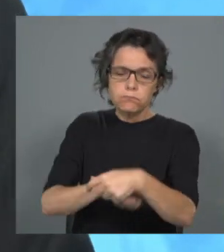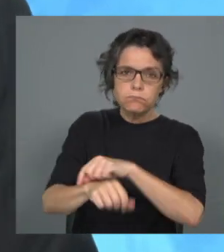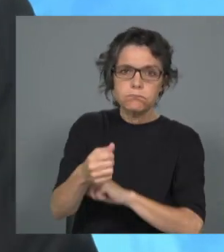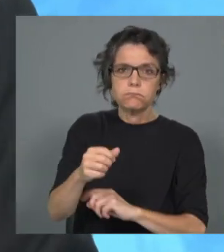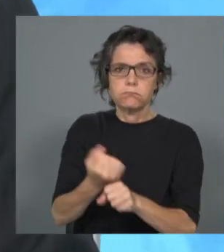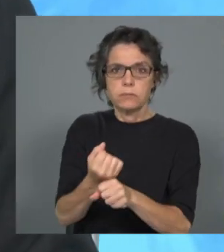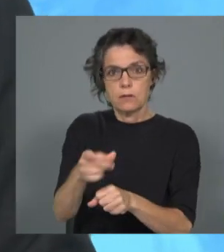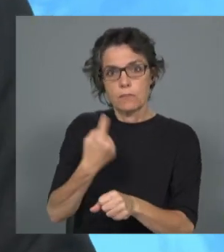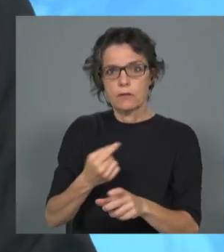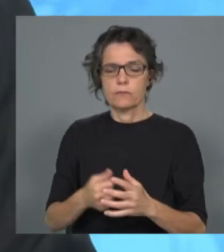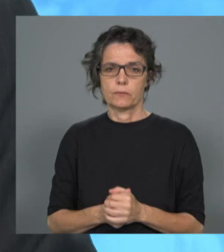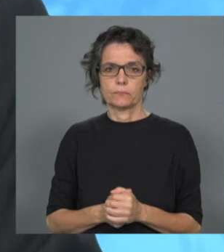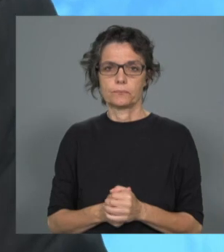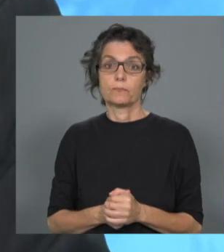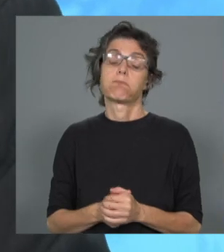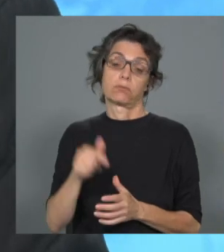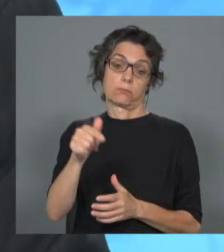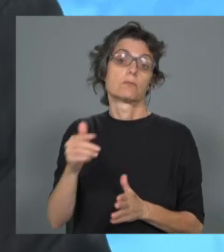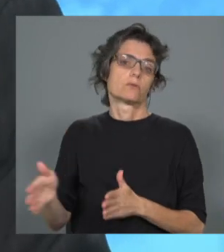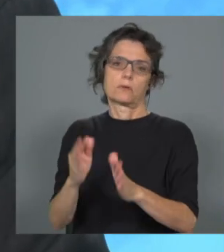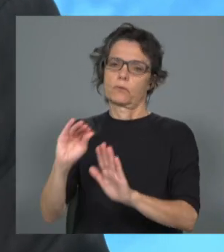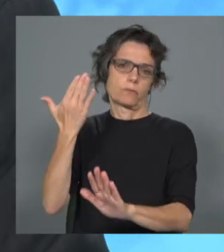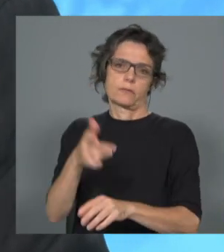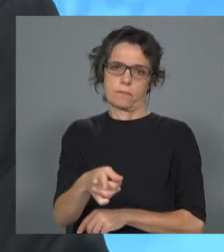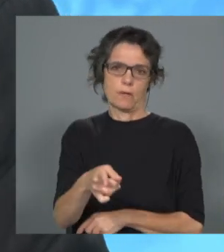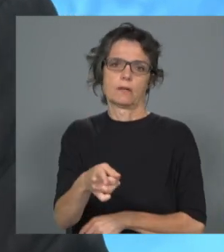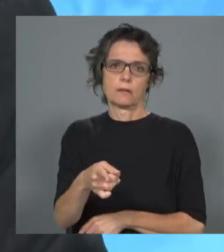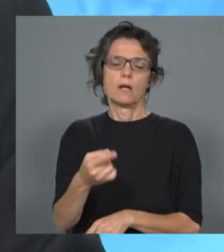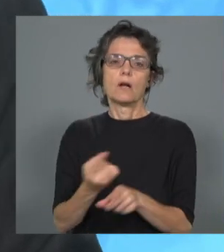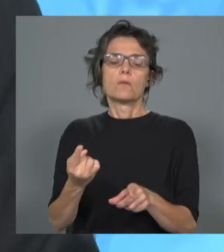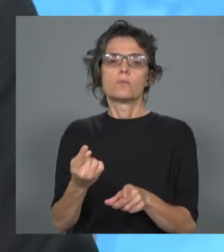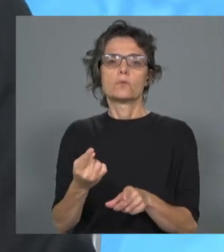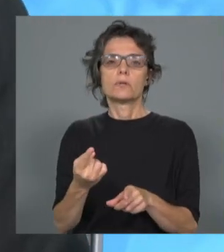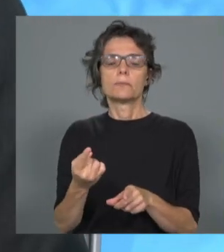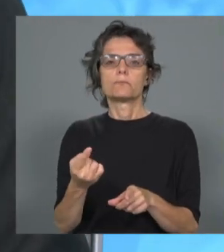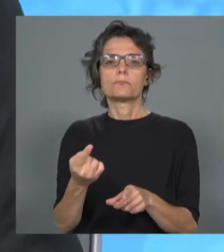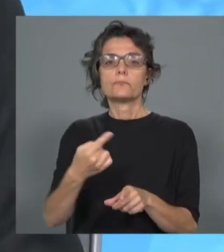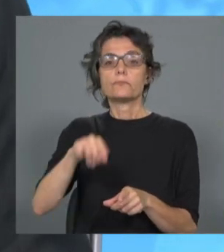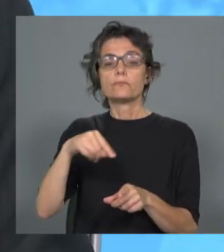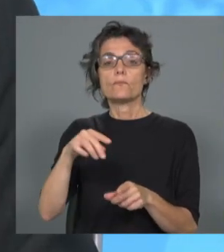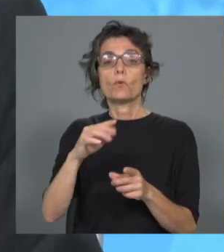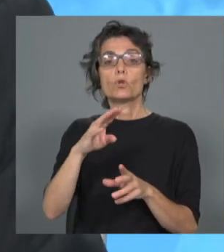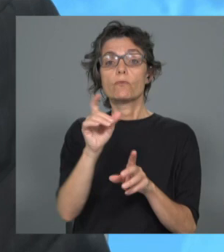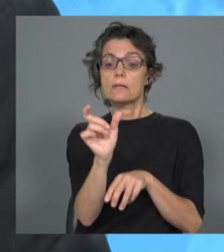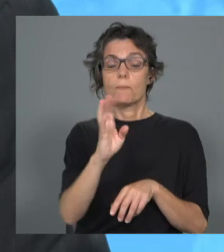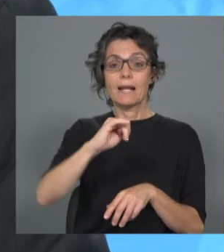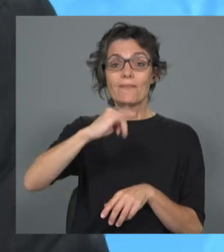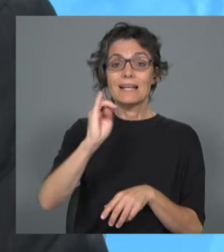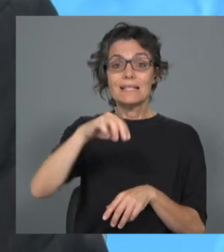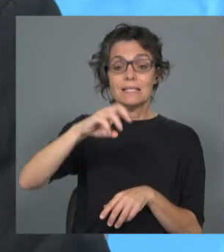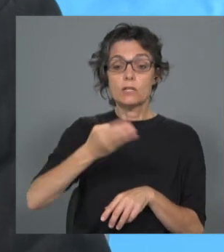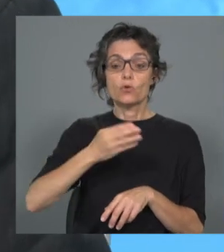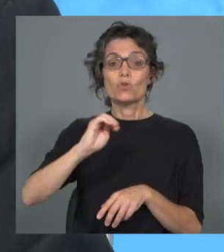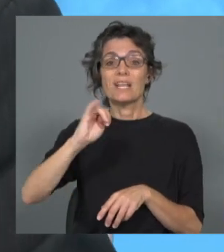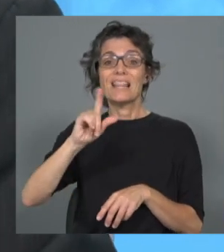prioritário, diria eu. Exatamente porque nós falamos de sinodalidade como dimensão constitutiva da